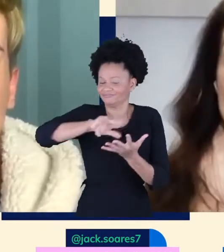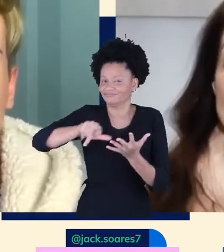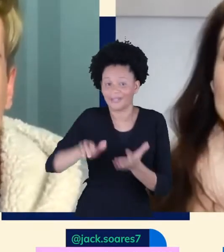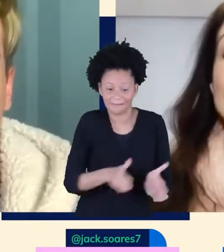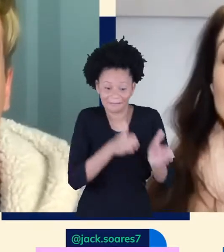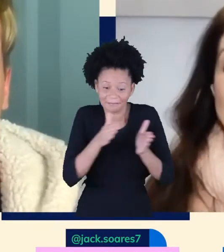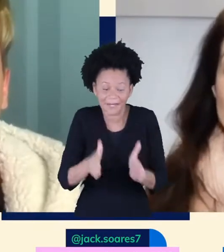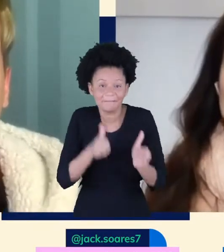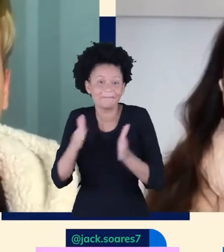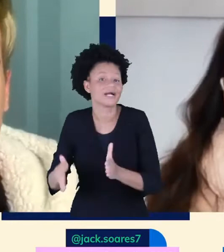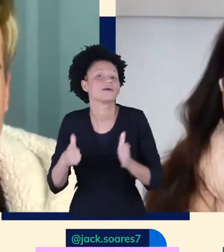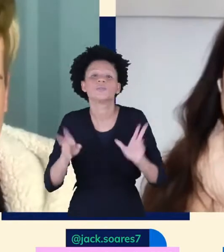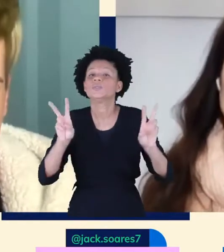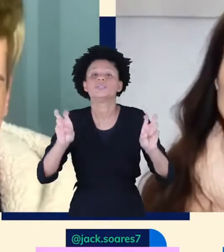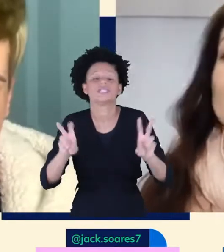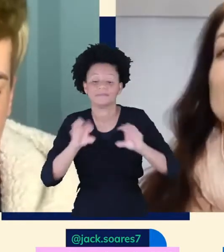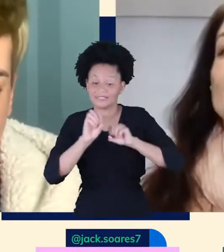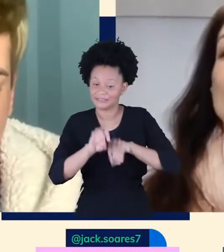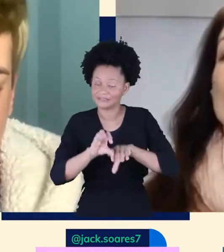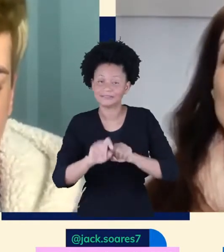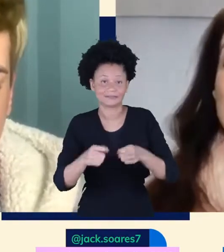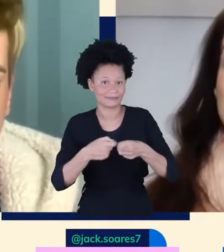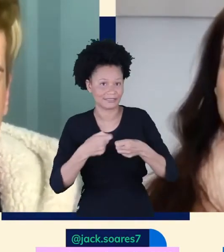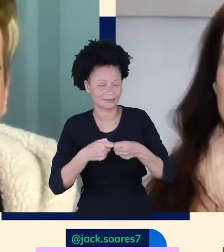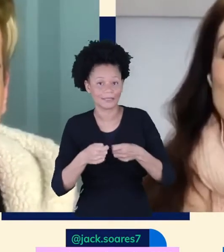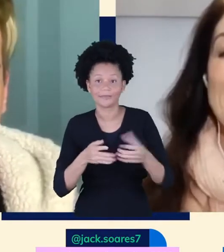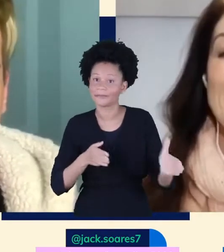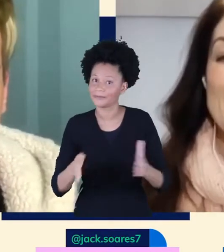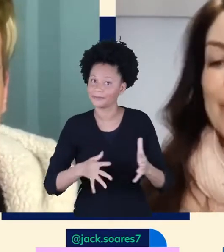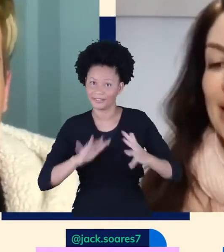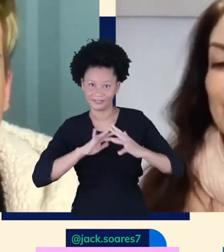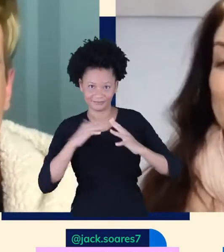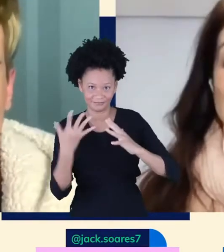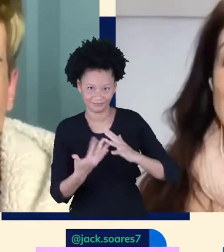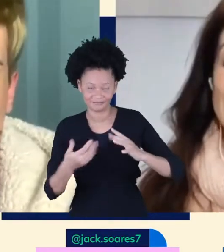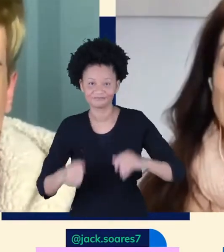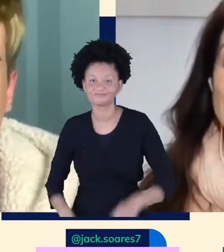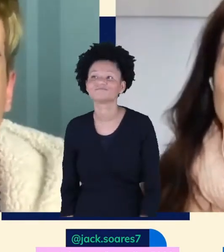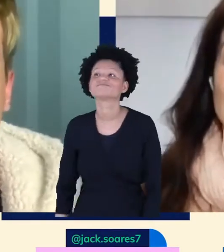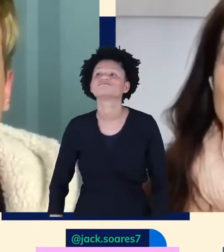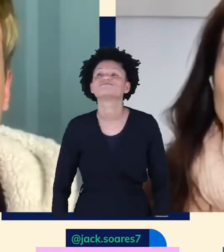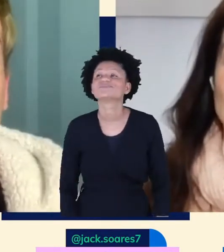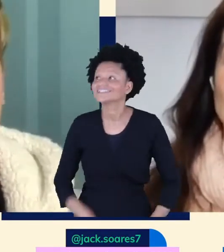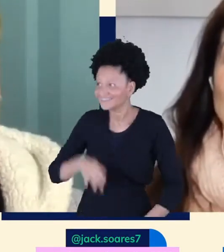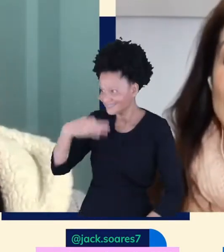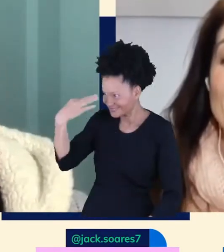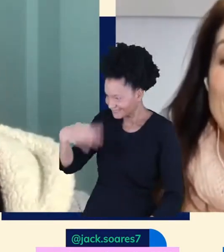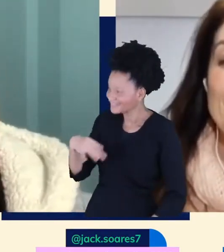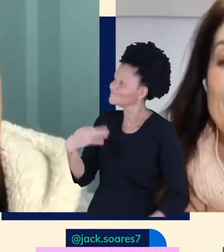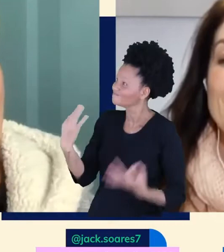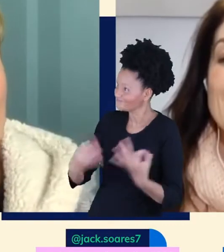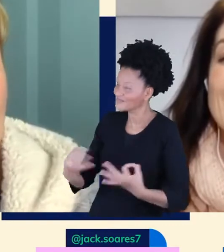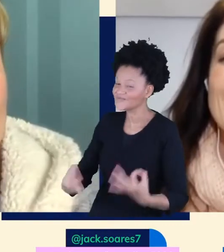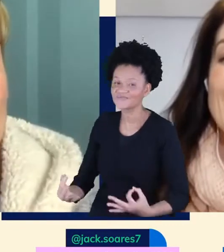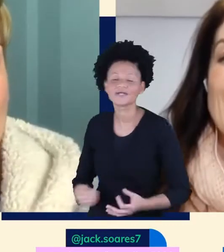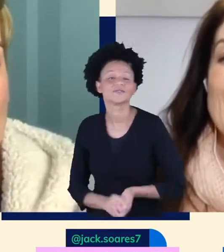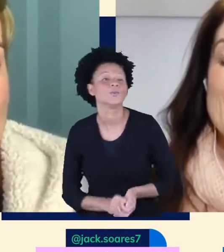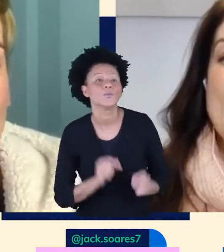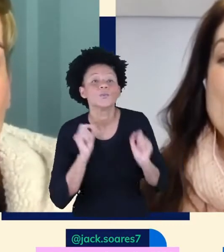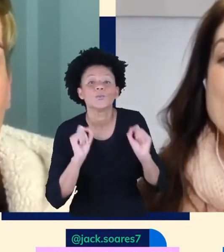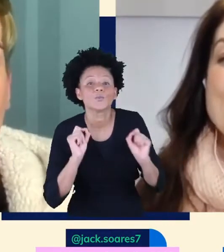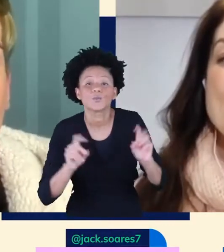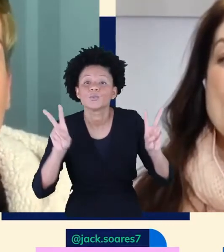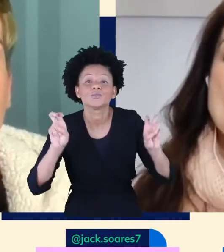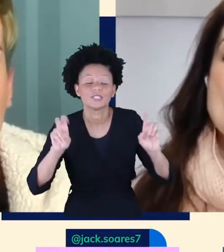educação sexual durante a quarentena. Enquanto Isso aí, estivermos perfeito. em isolamento. E aí o tema de